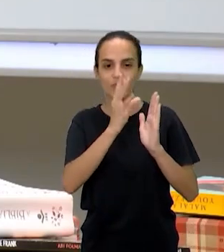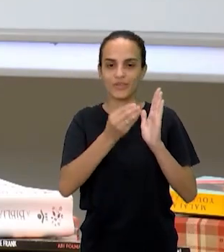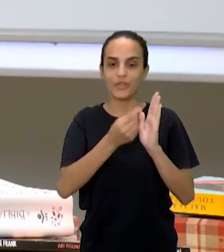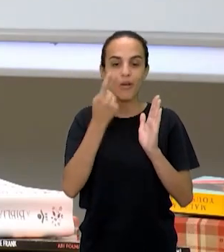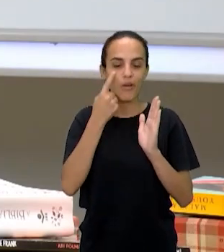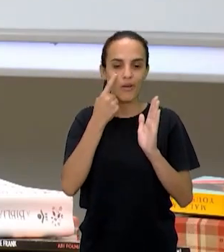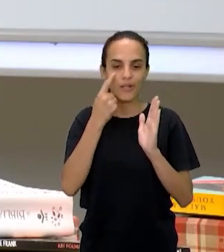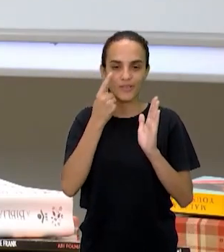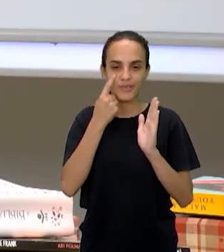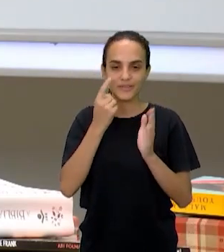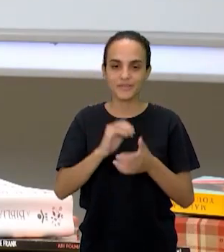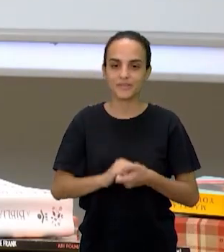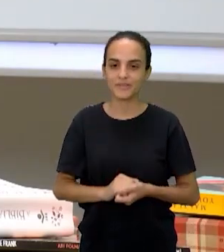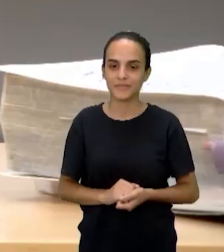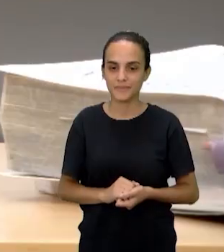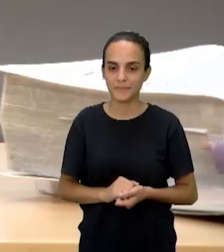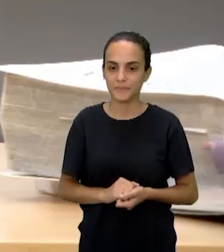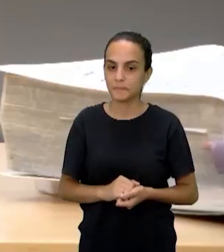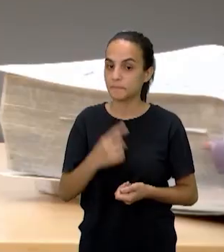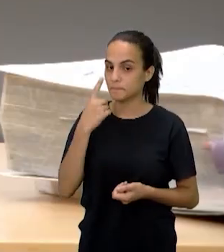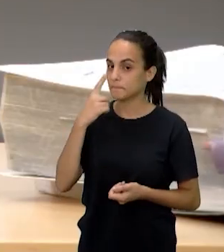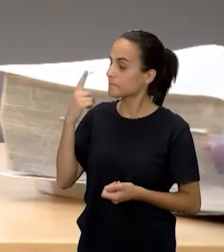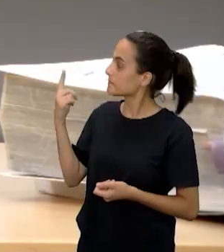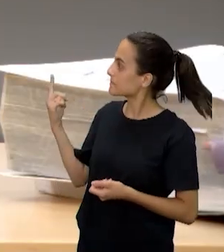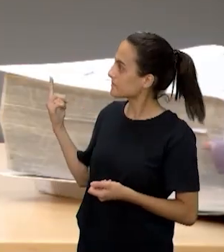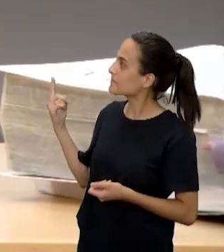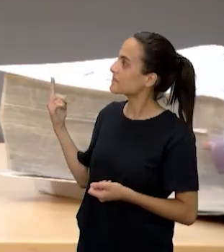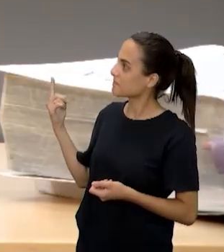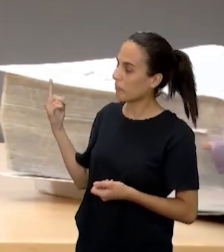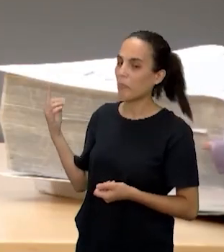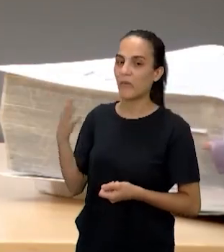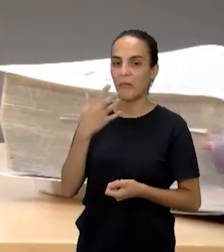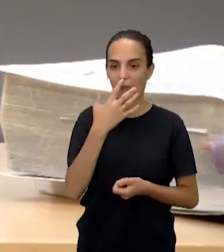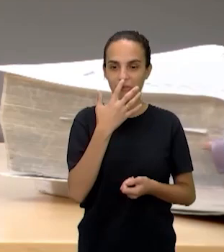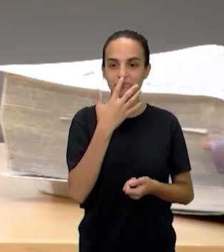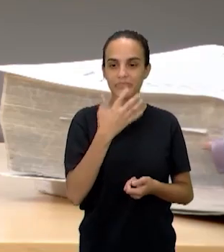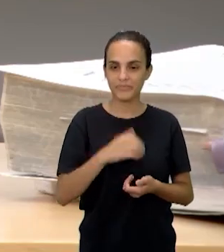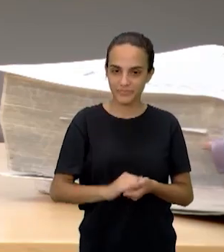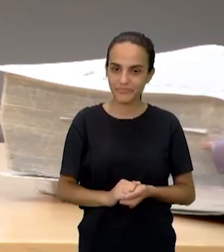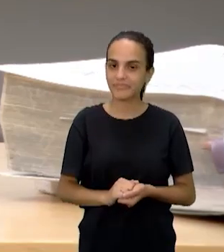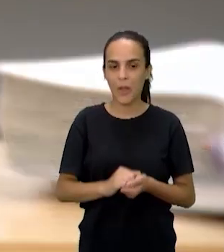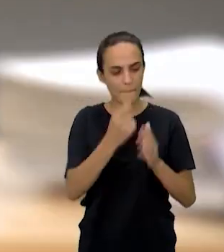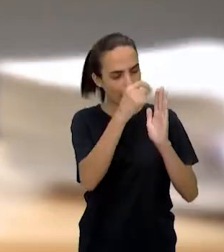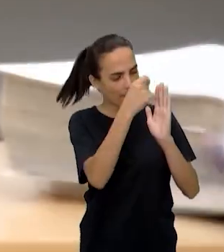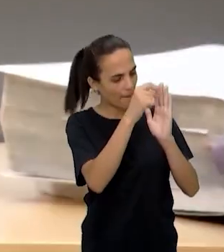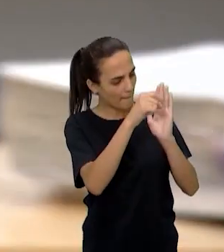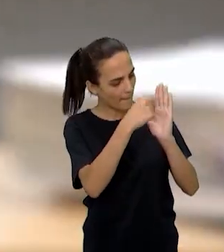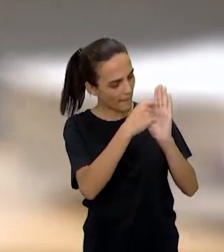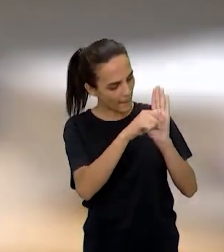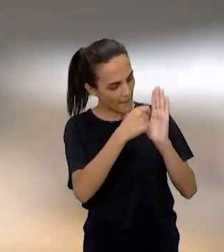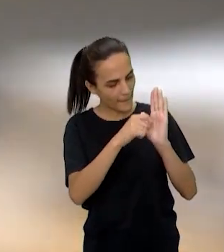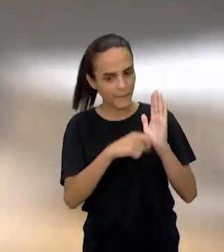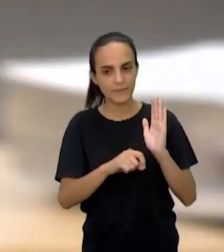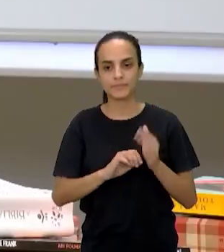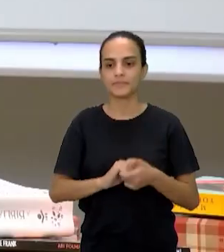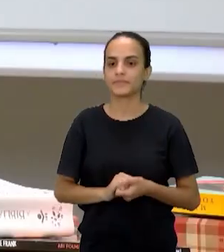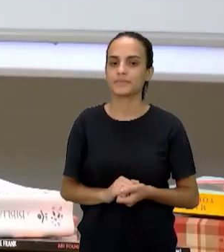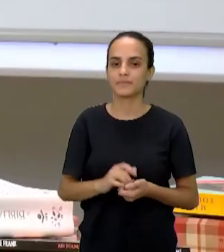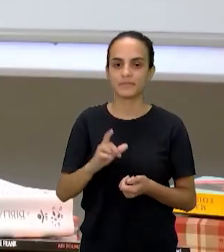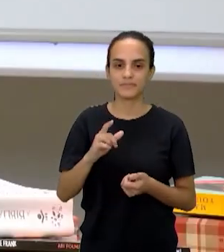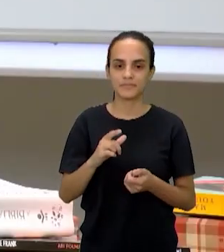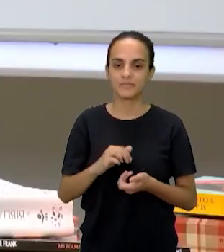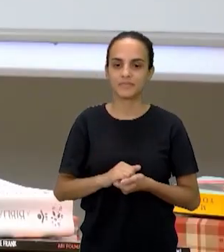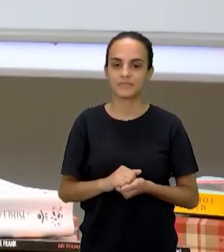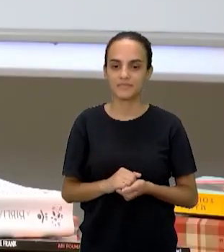pouquinho, ó. Se conseguir pegar aqui, ótimo. Se a luz pegar Olha aqui. Só quanto que eu risquei, professor Mauro. Olha só, por quê? Aí